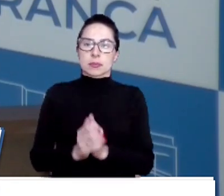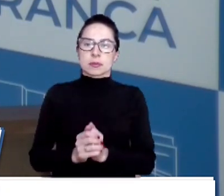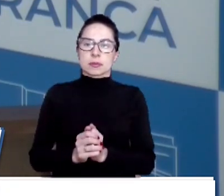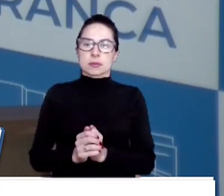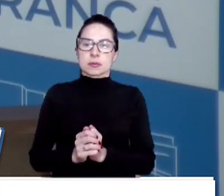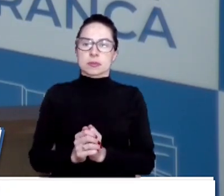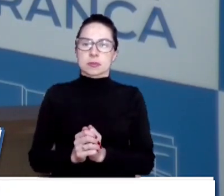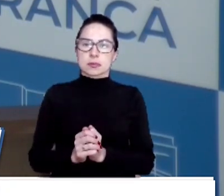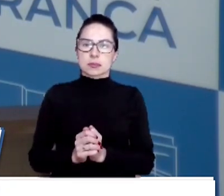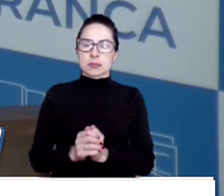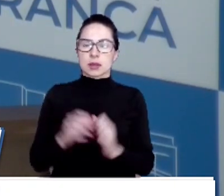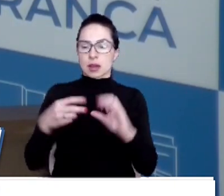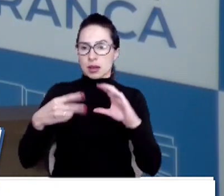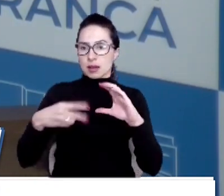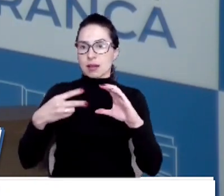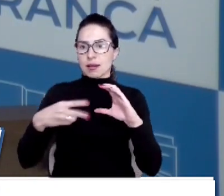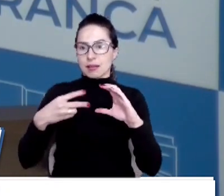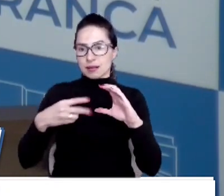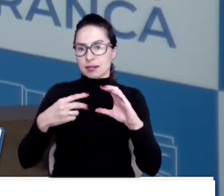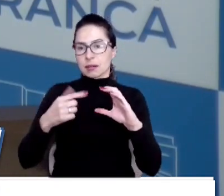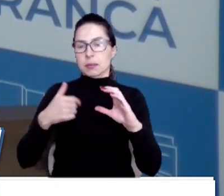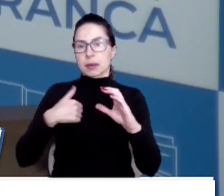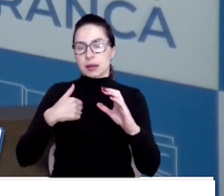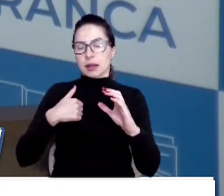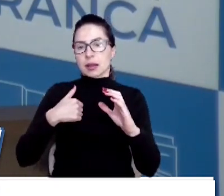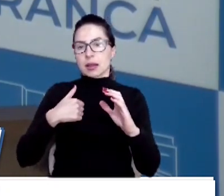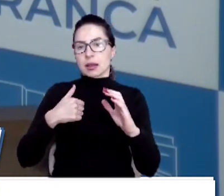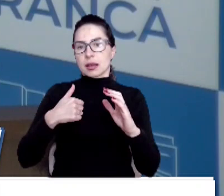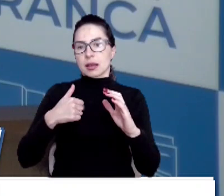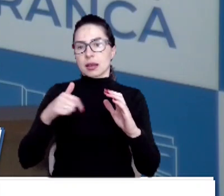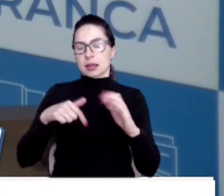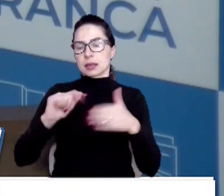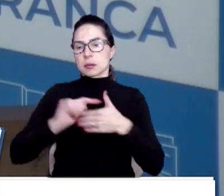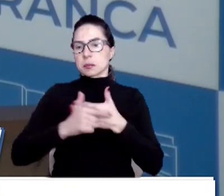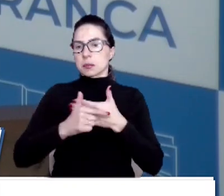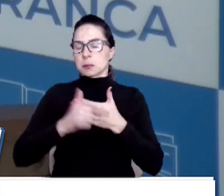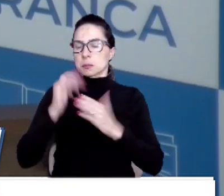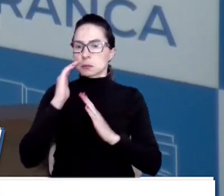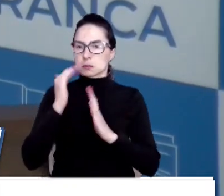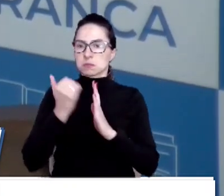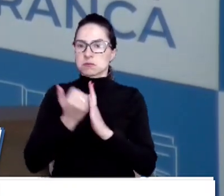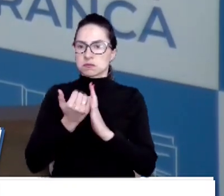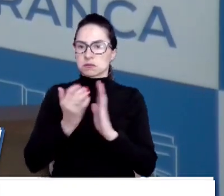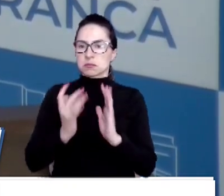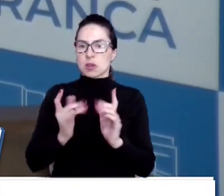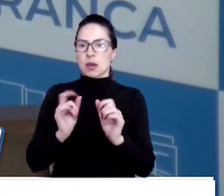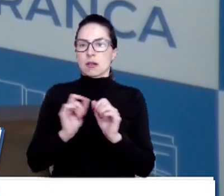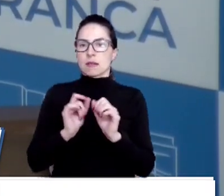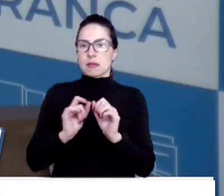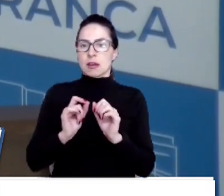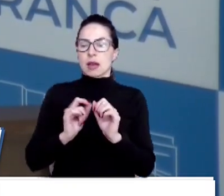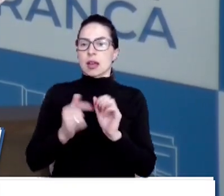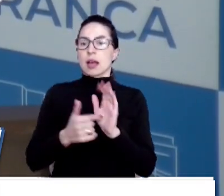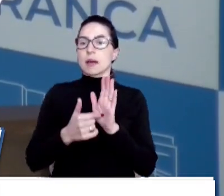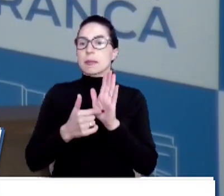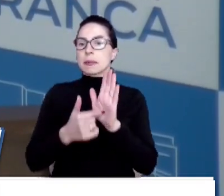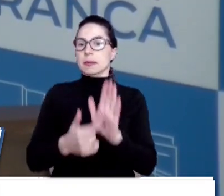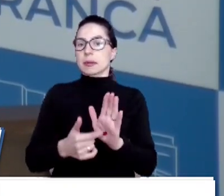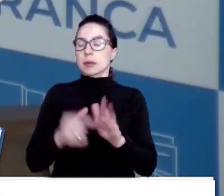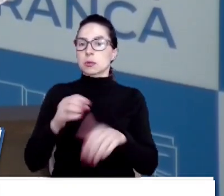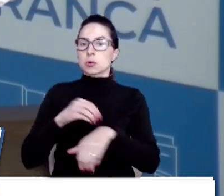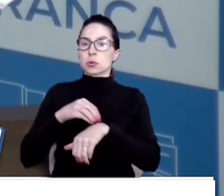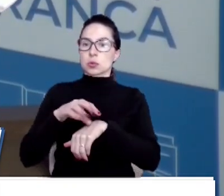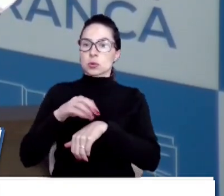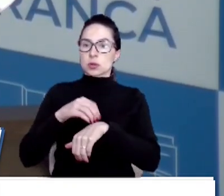a câmara municipal tem Comprido com seu papel tem feito ritual apresentando sugestões